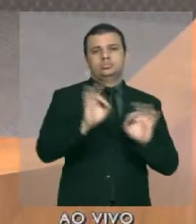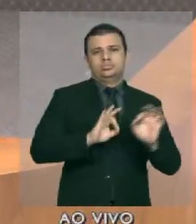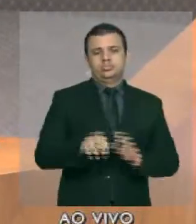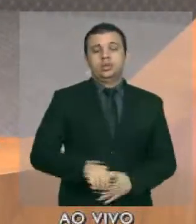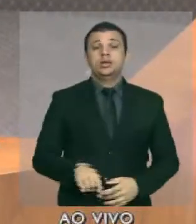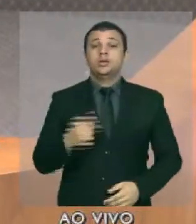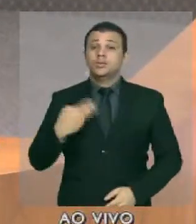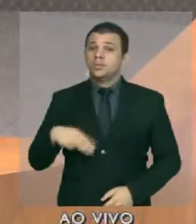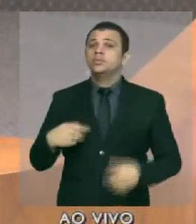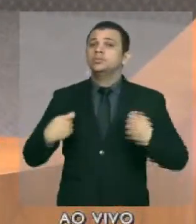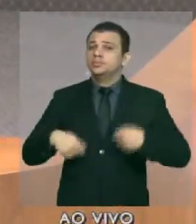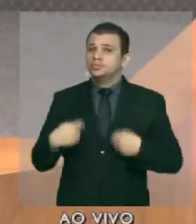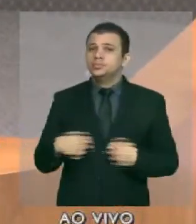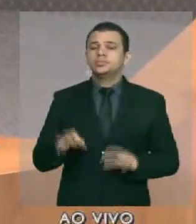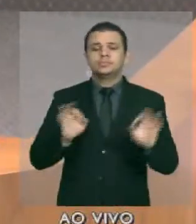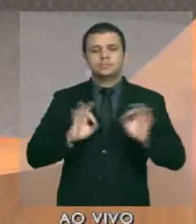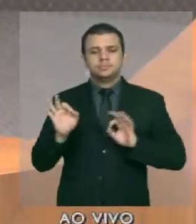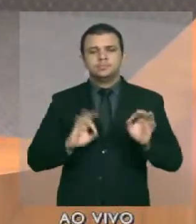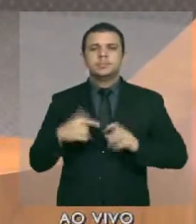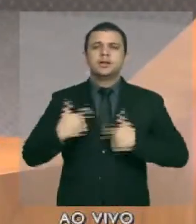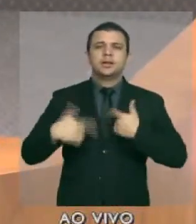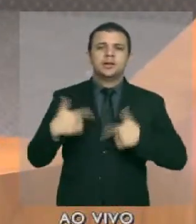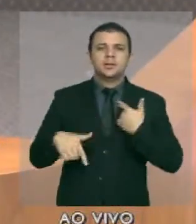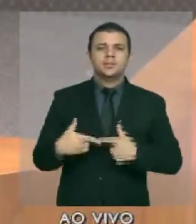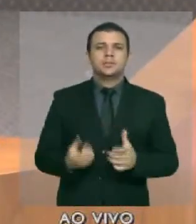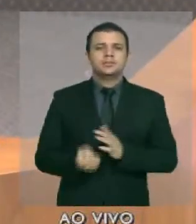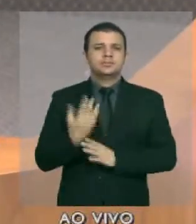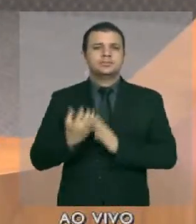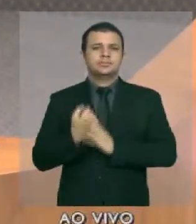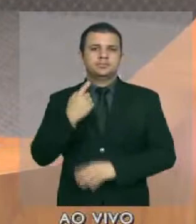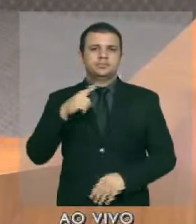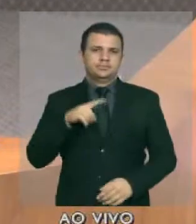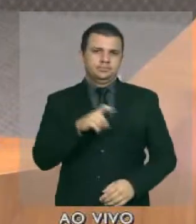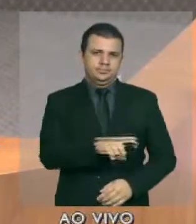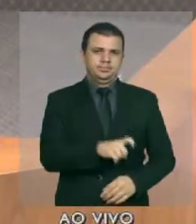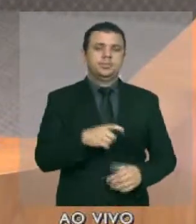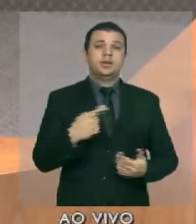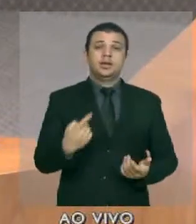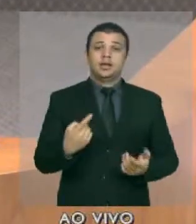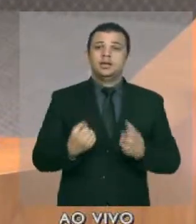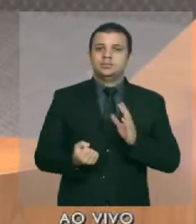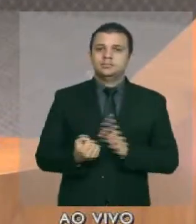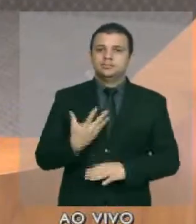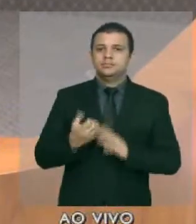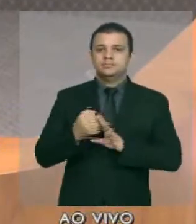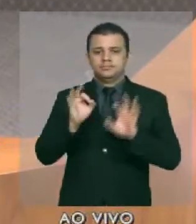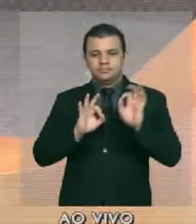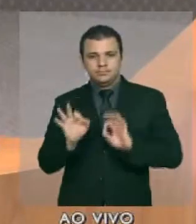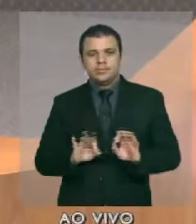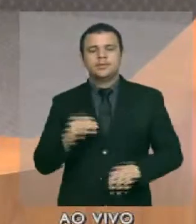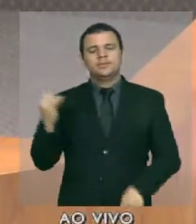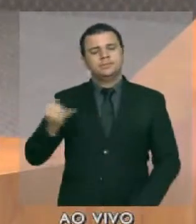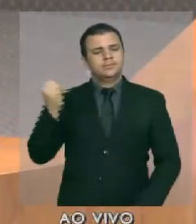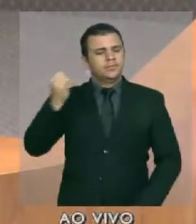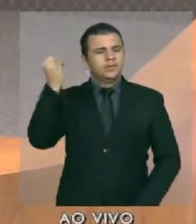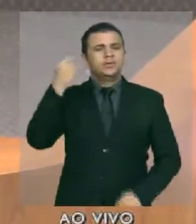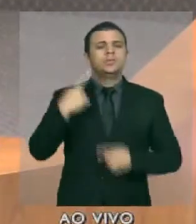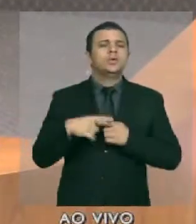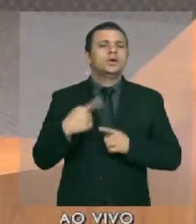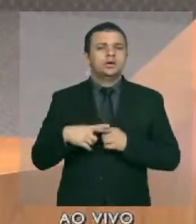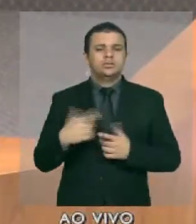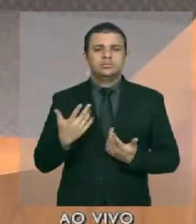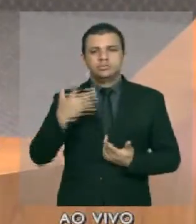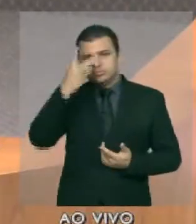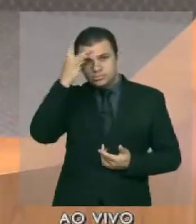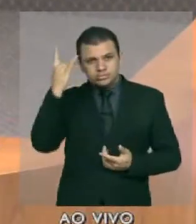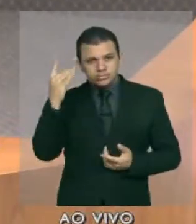Deputado regulamentar atividade de produção e essa regulamentação ela é muito importante porque os investidores